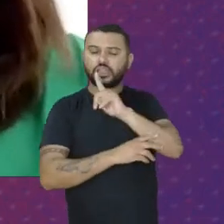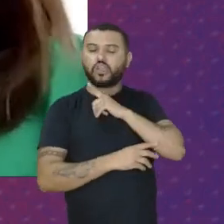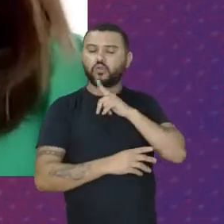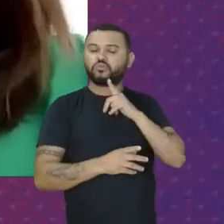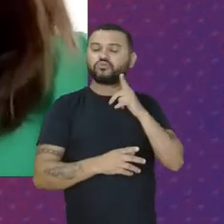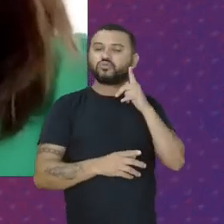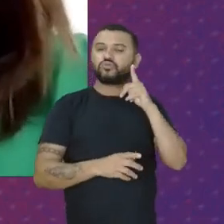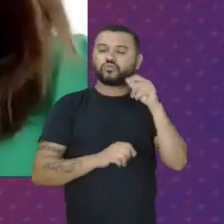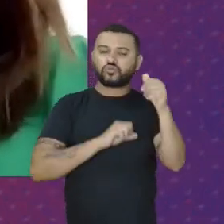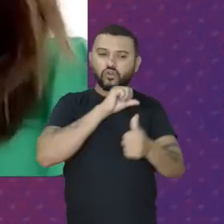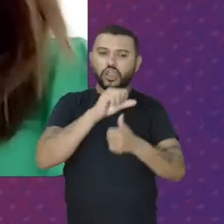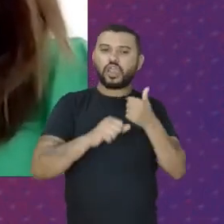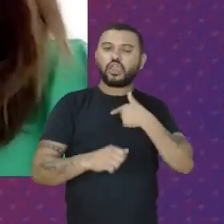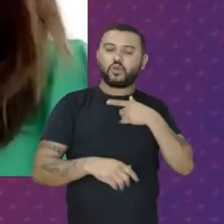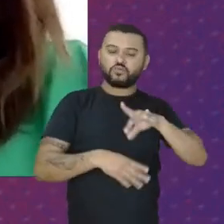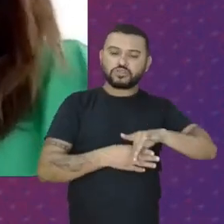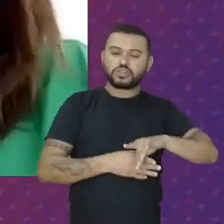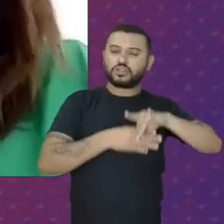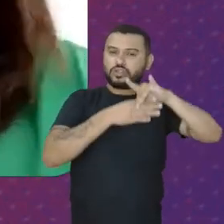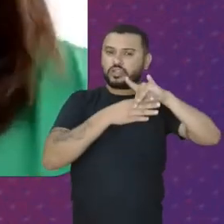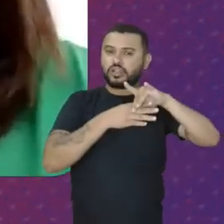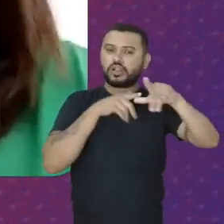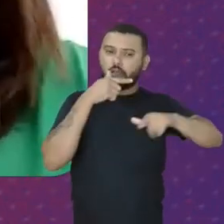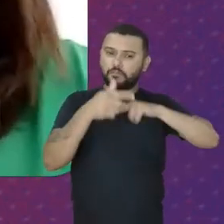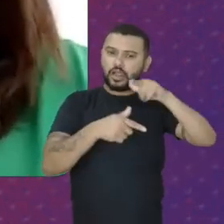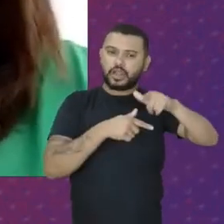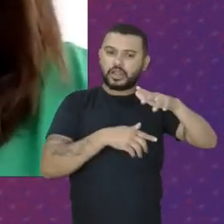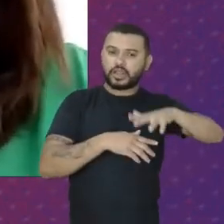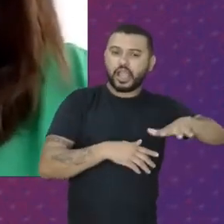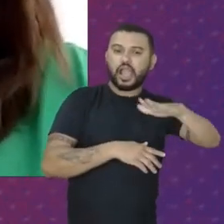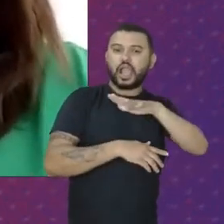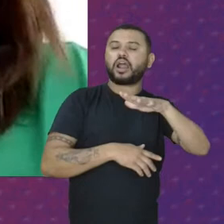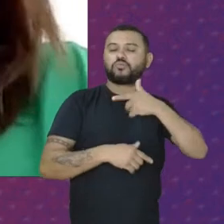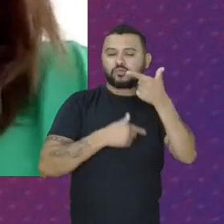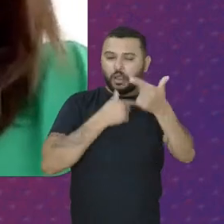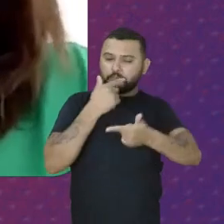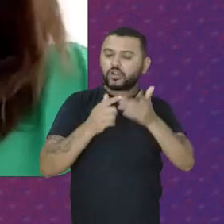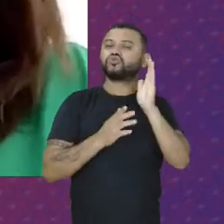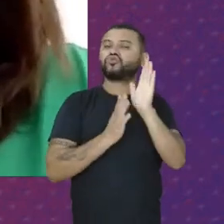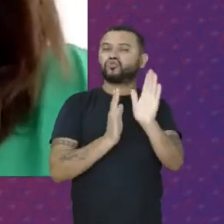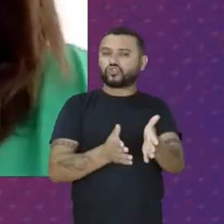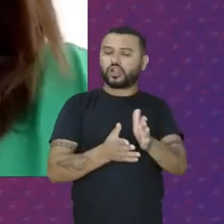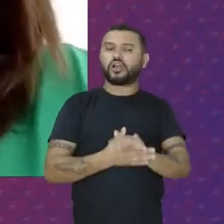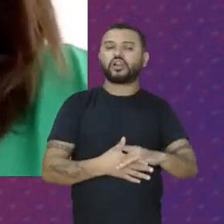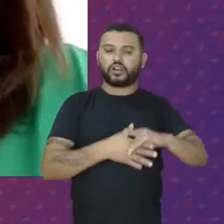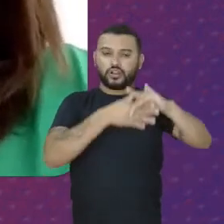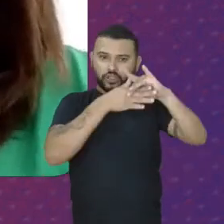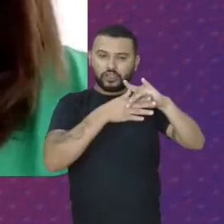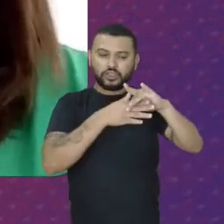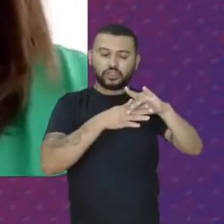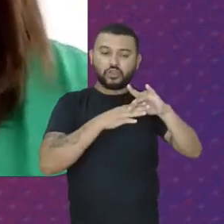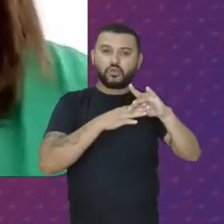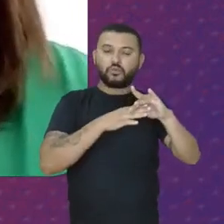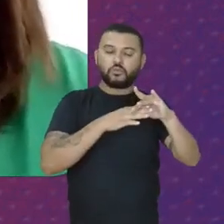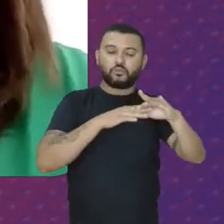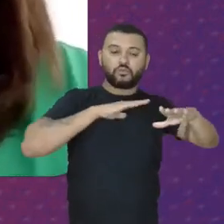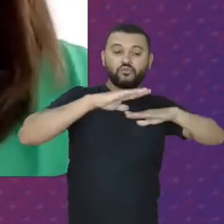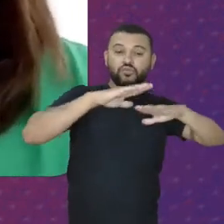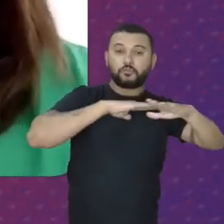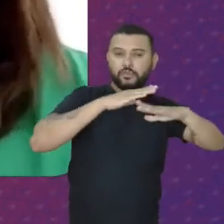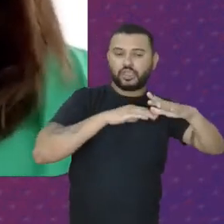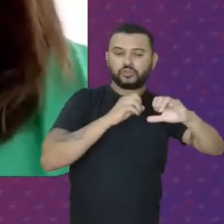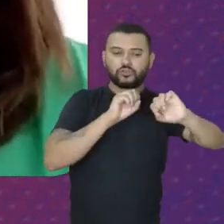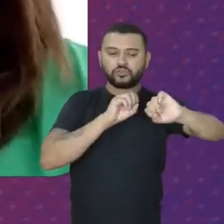tornar uma das maiores lideranças da minha geração no movimento estudantil, dirigindo o